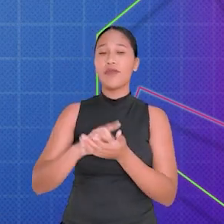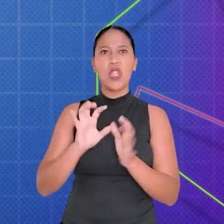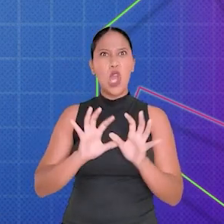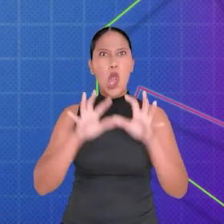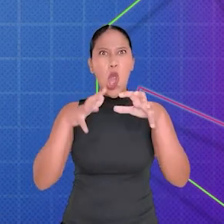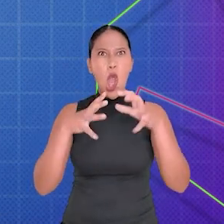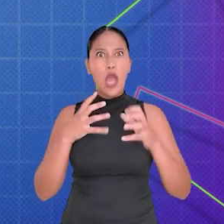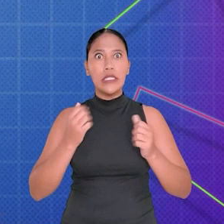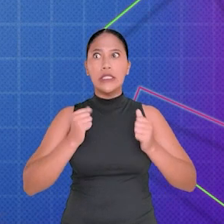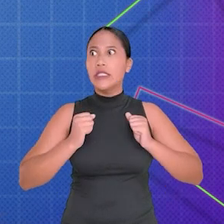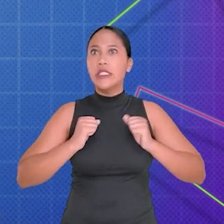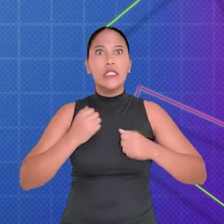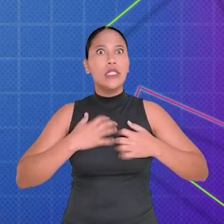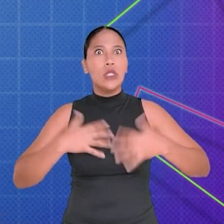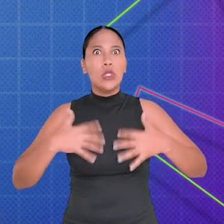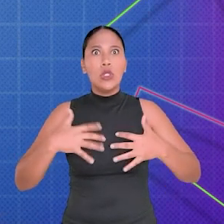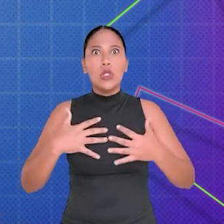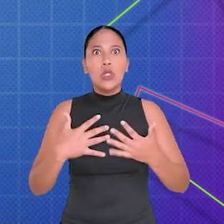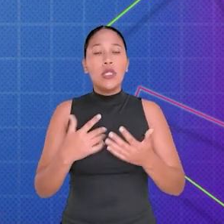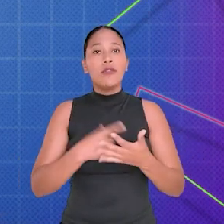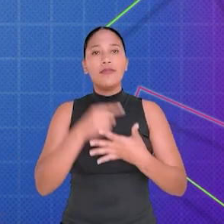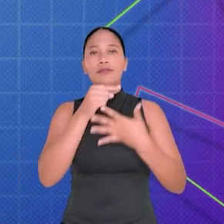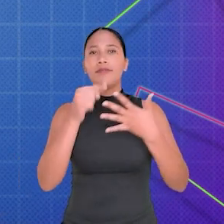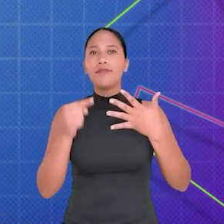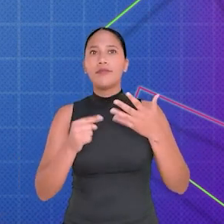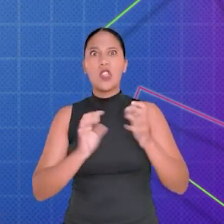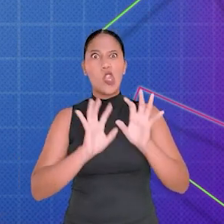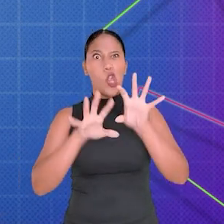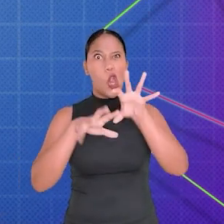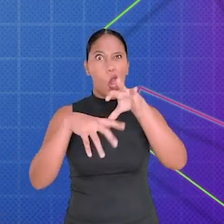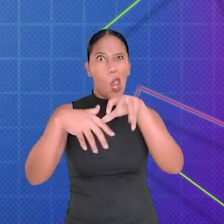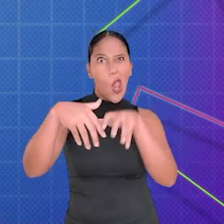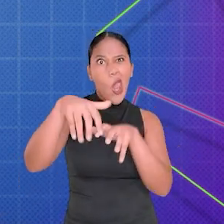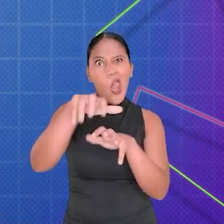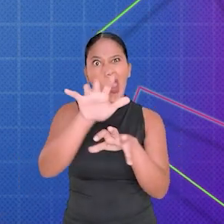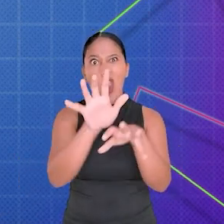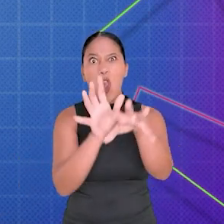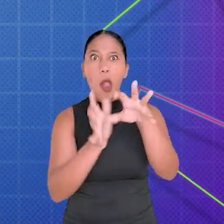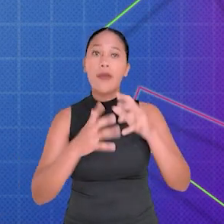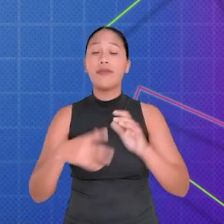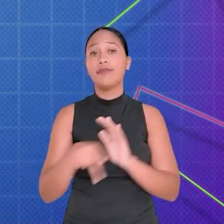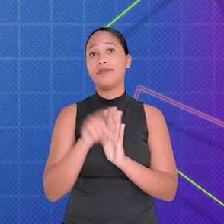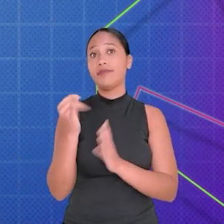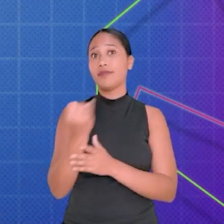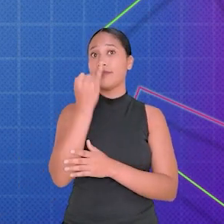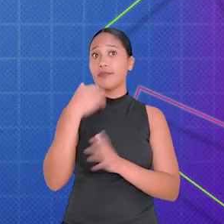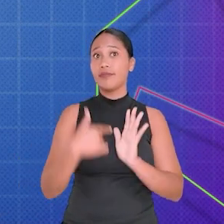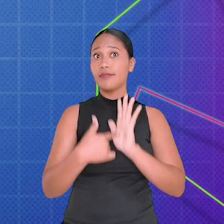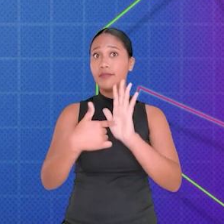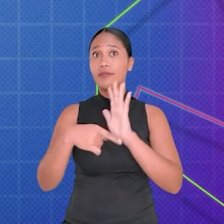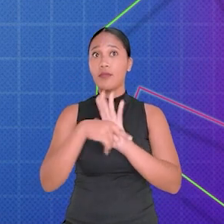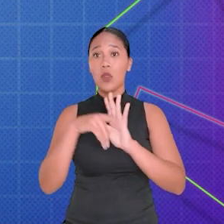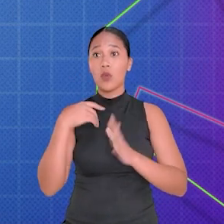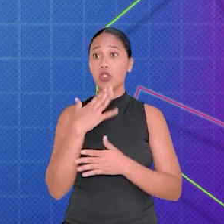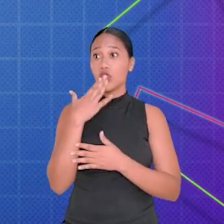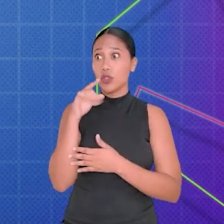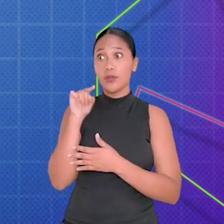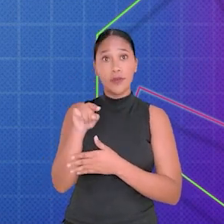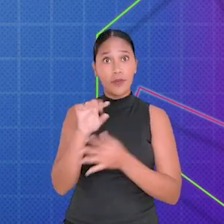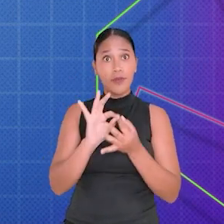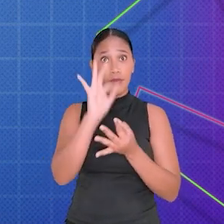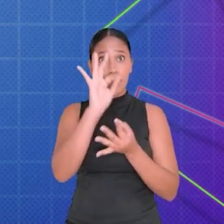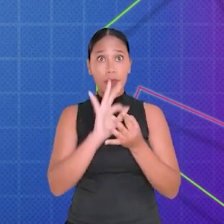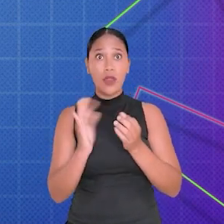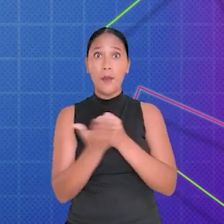Elas são ideais para jogos de horror, suspense e terror, representando elementos perturbadores e aterrorizantes. É importante ressaltar que a